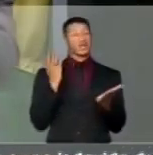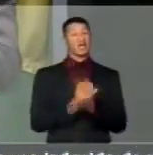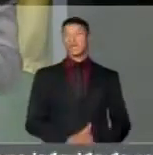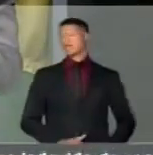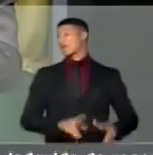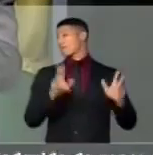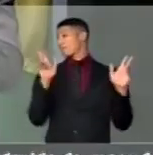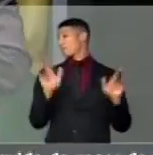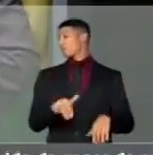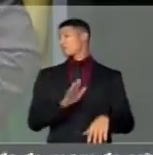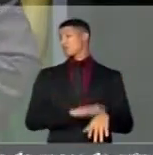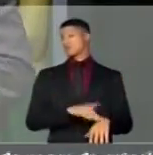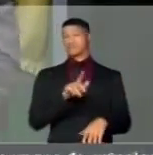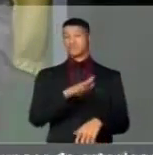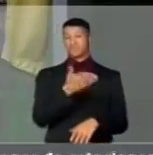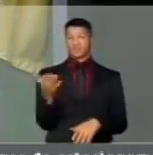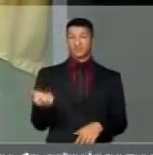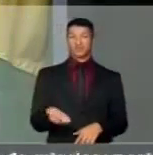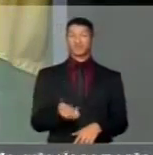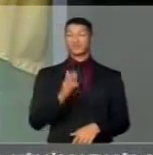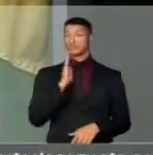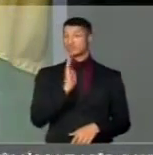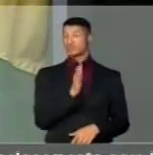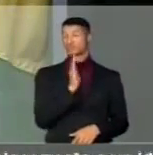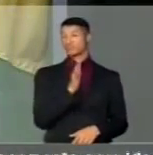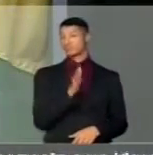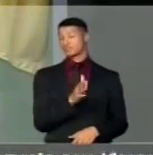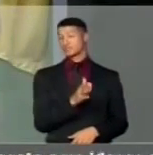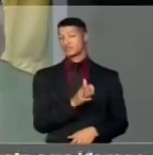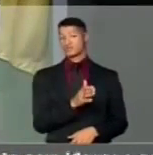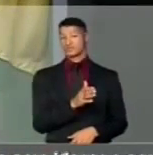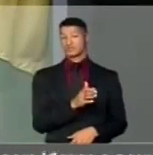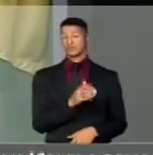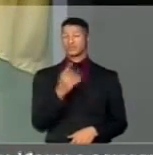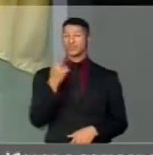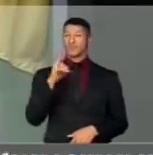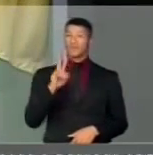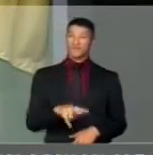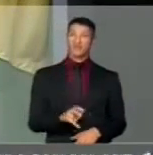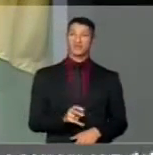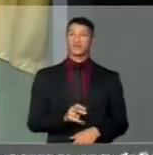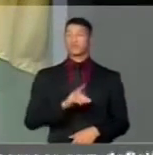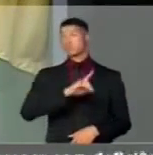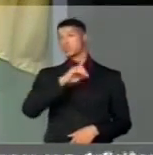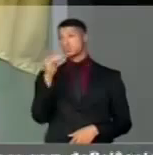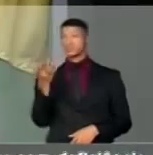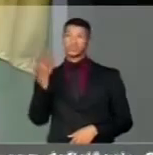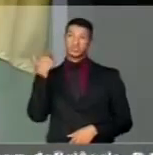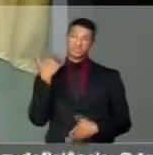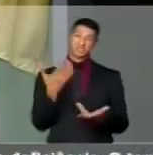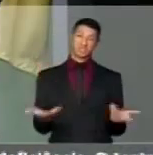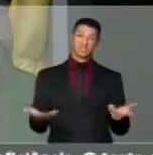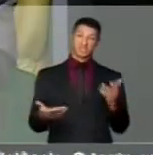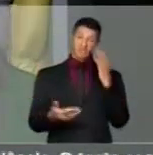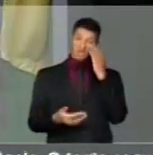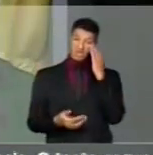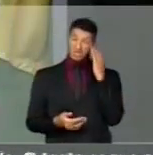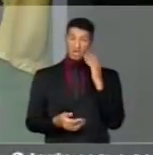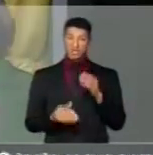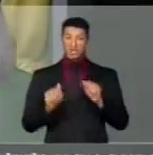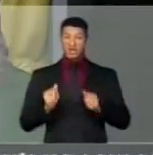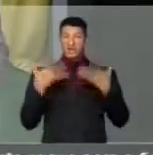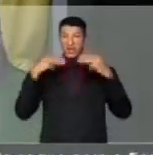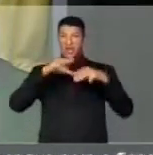esse tempo. Vocês foram uma vez, um dia, né? Vestal